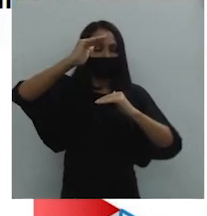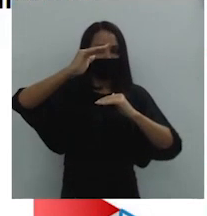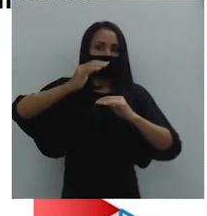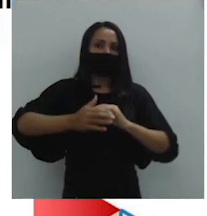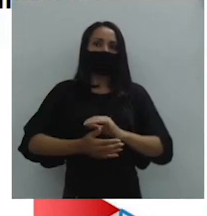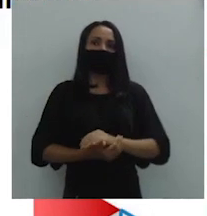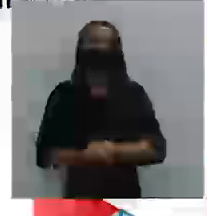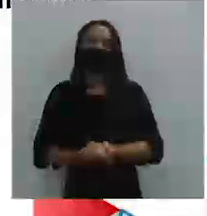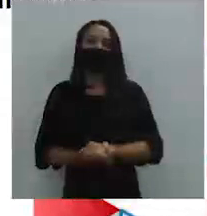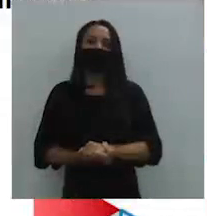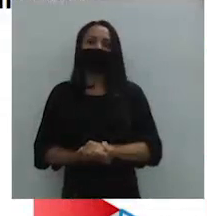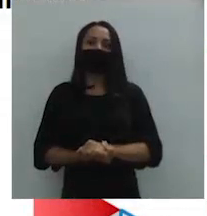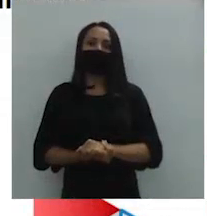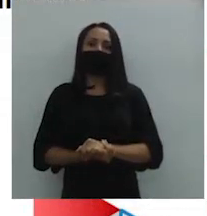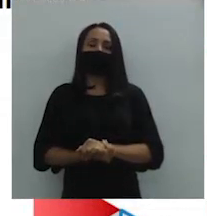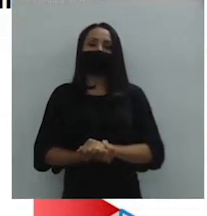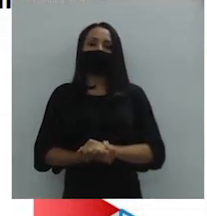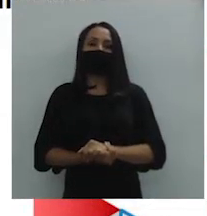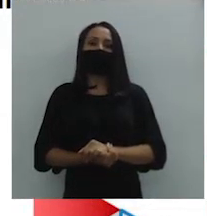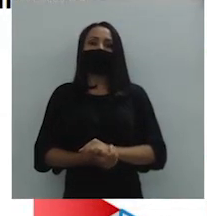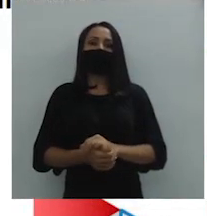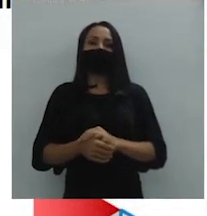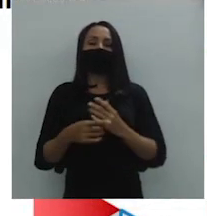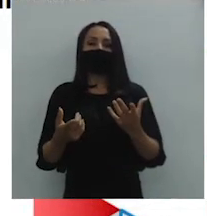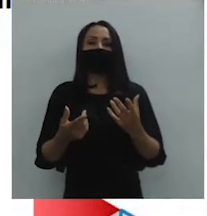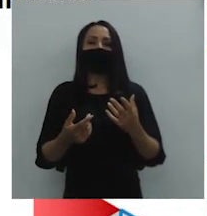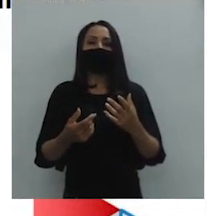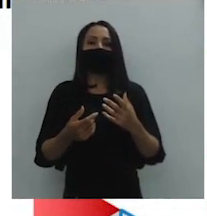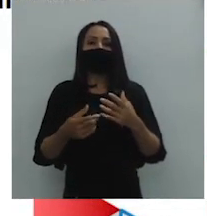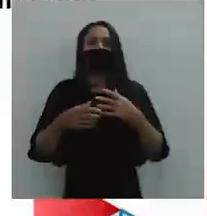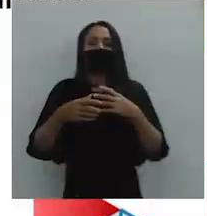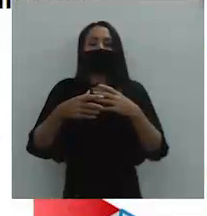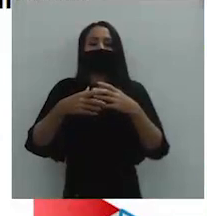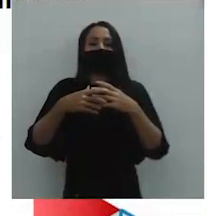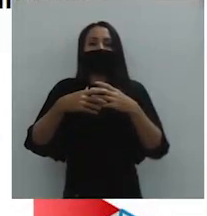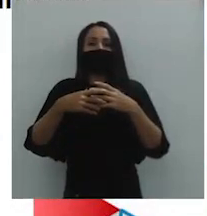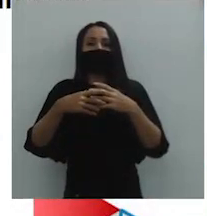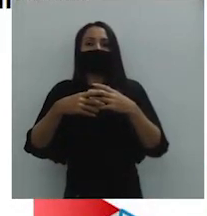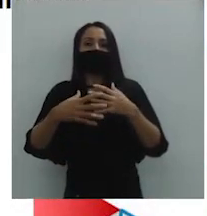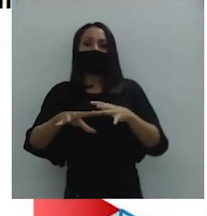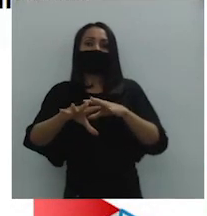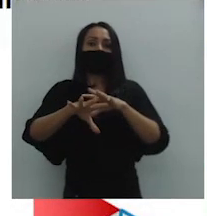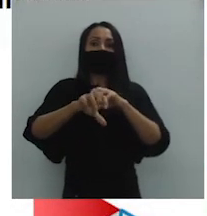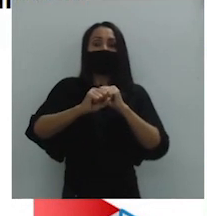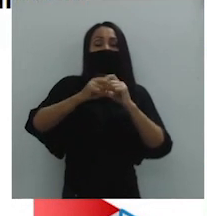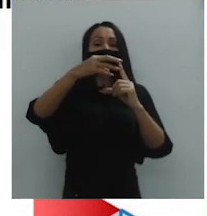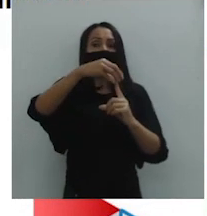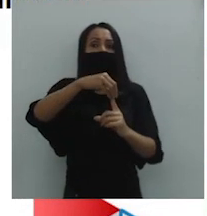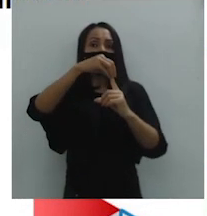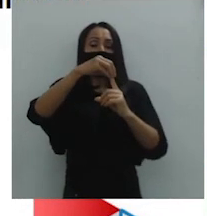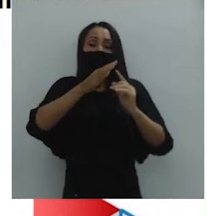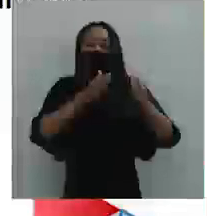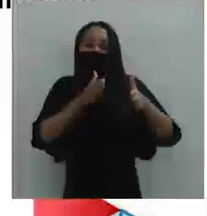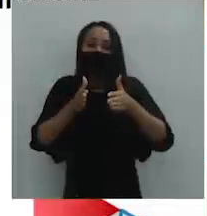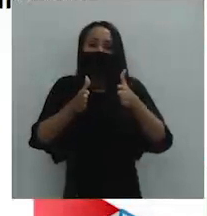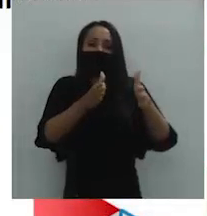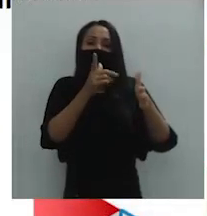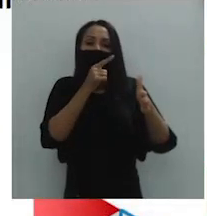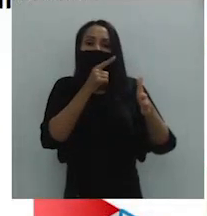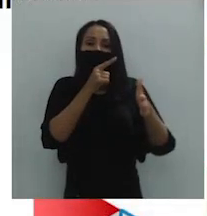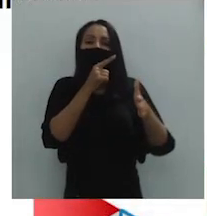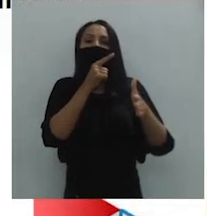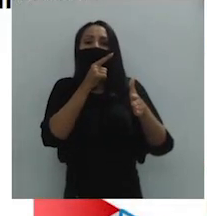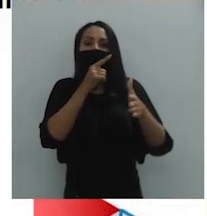poluentes, a contaminação dos lençóis freáticos, principalmente dos rios e os centros